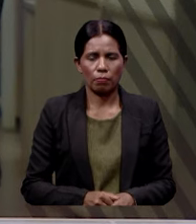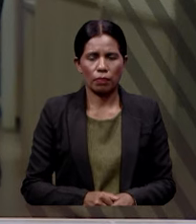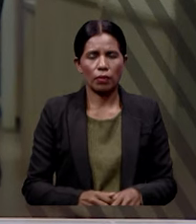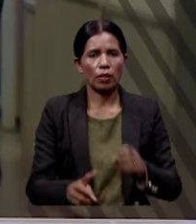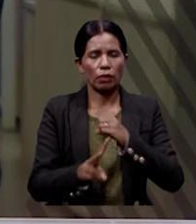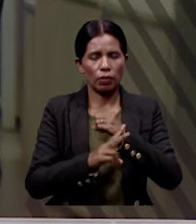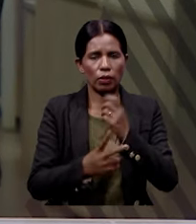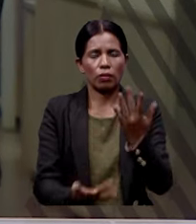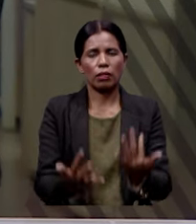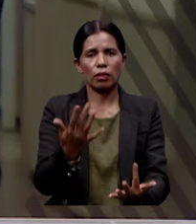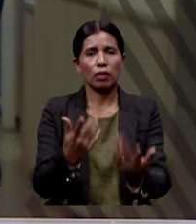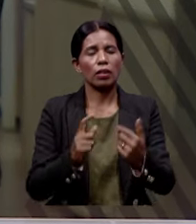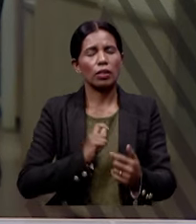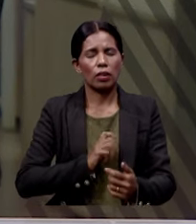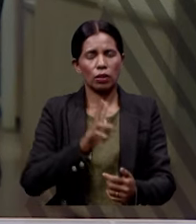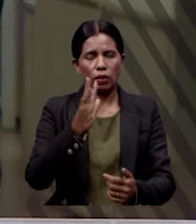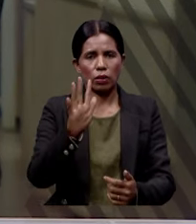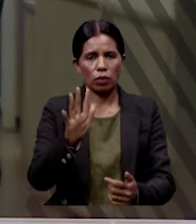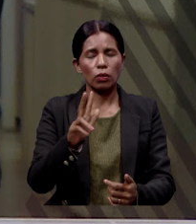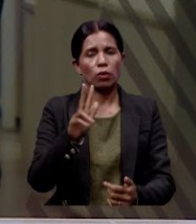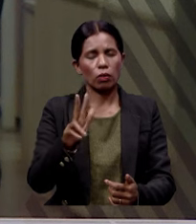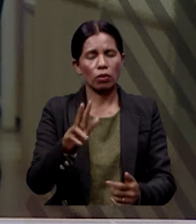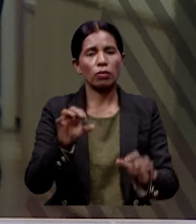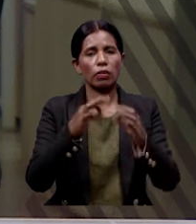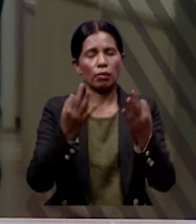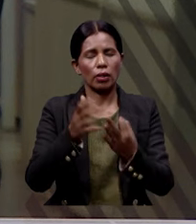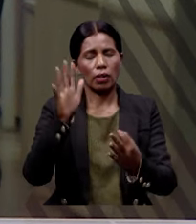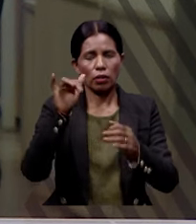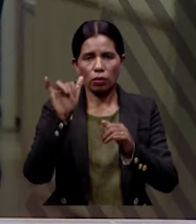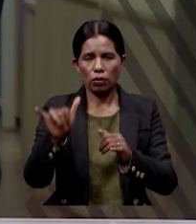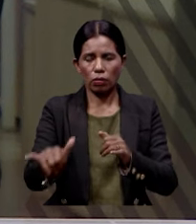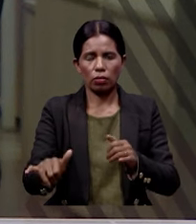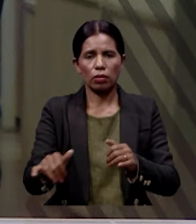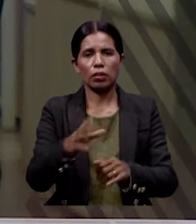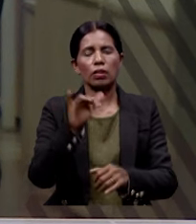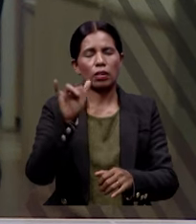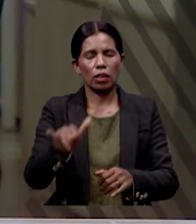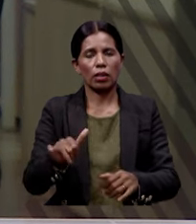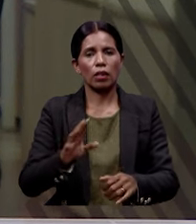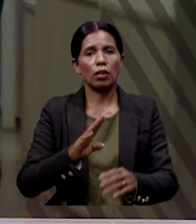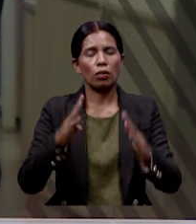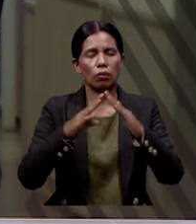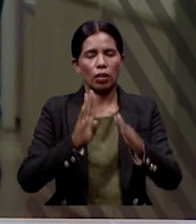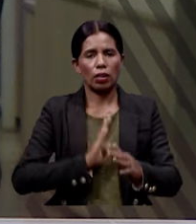Vítima incêndio 40 tá citolo, uma cai em Lima, se continua rela e a Kobe House Bairupité.